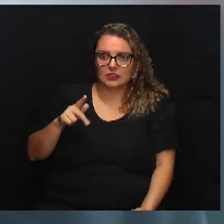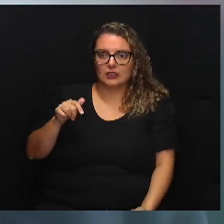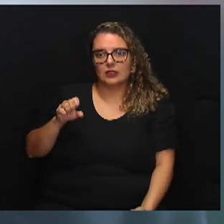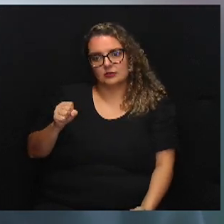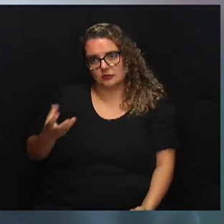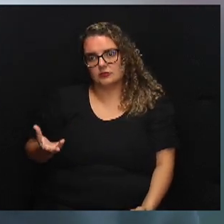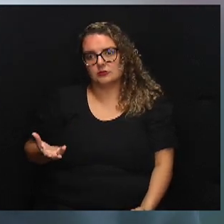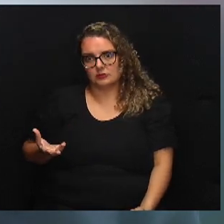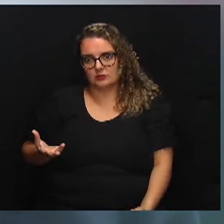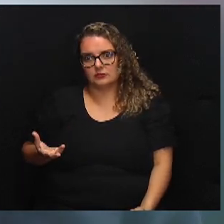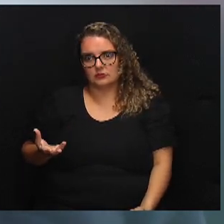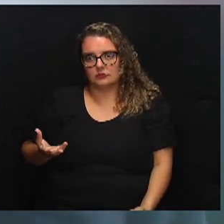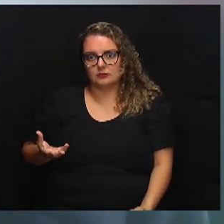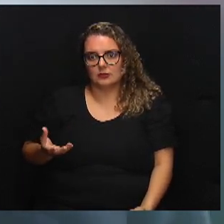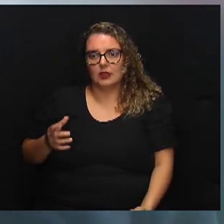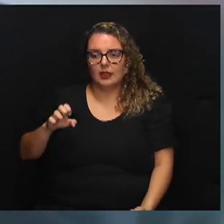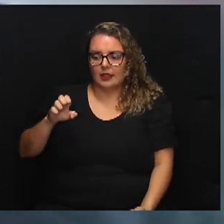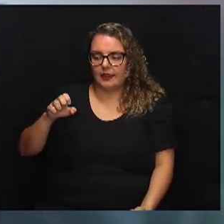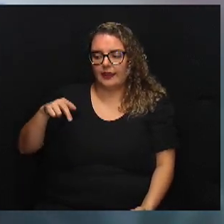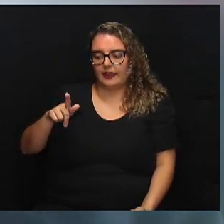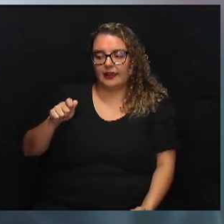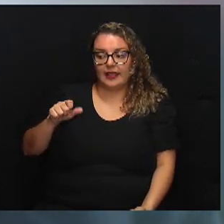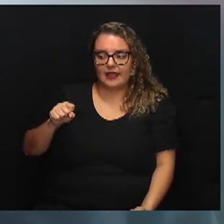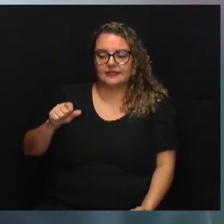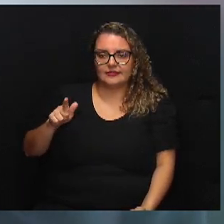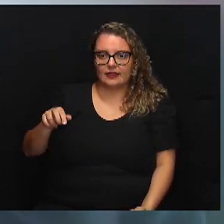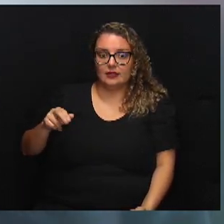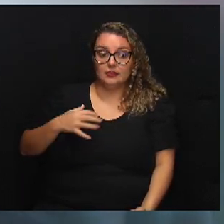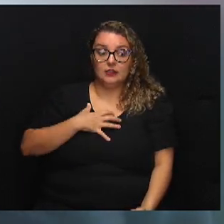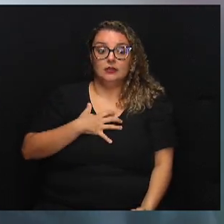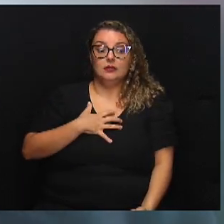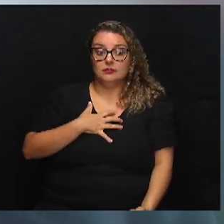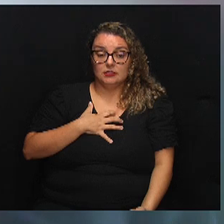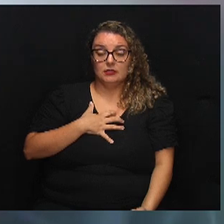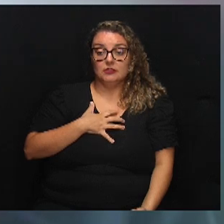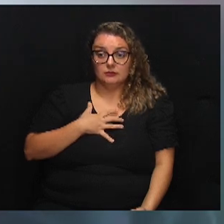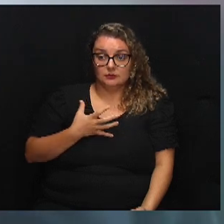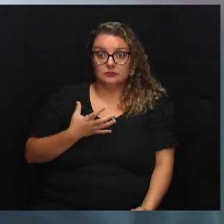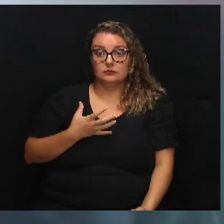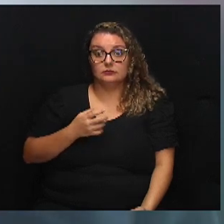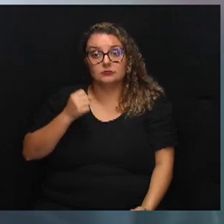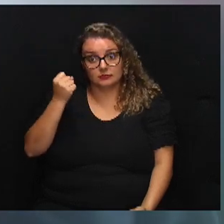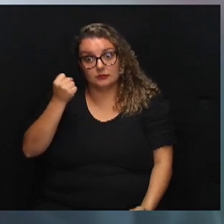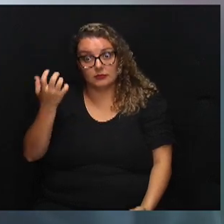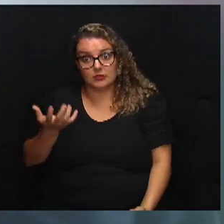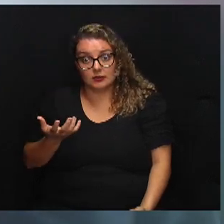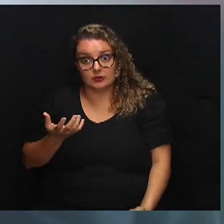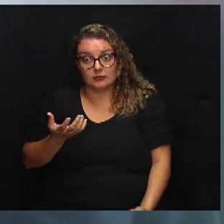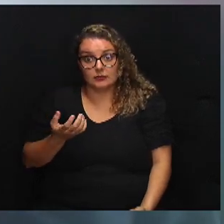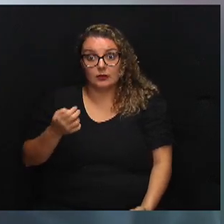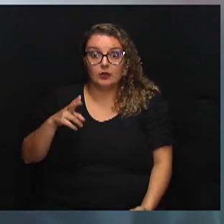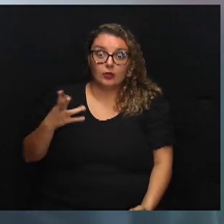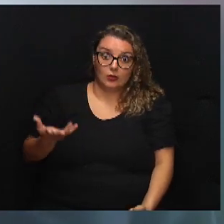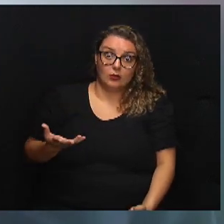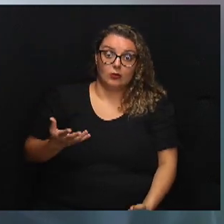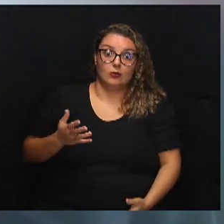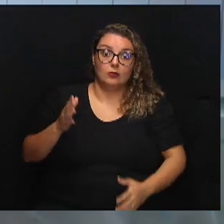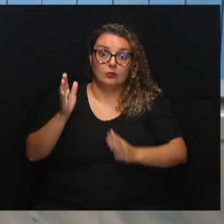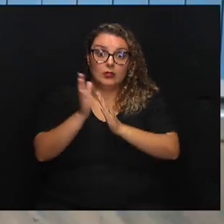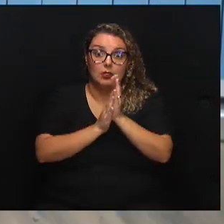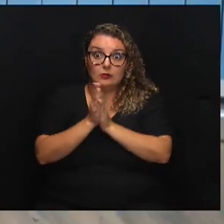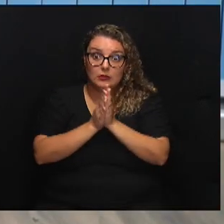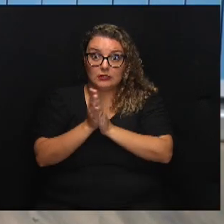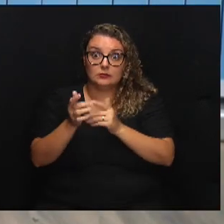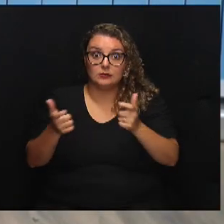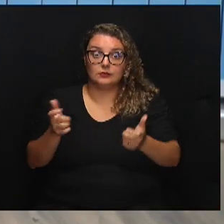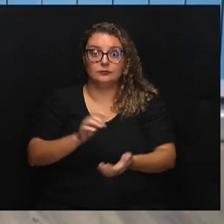e isso pode gerar problemas evidentes, né? Graves, ou gerar uma ansiedade, né, muito grande.